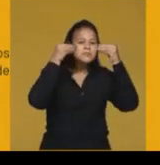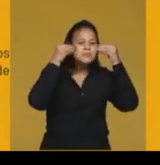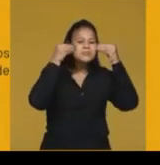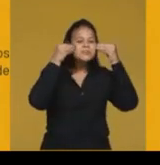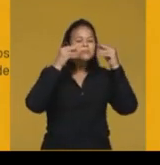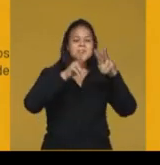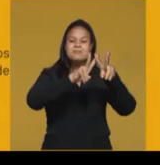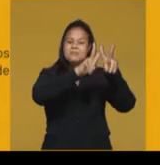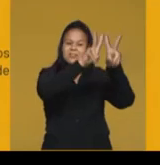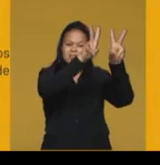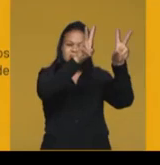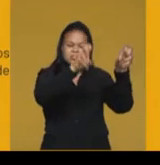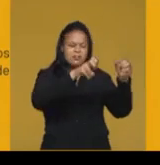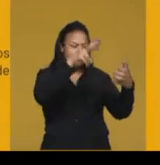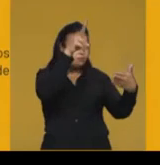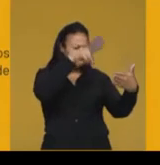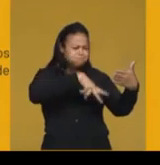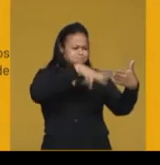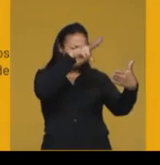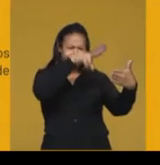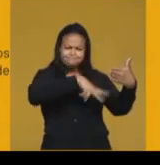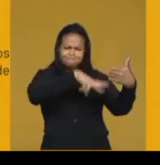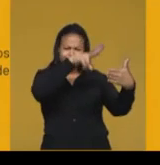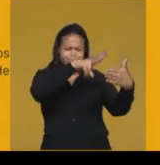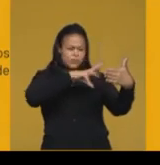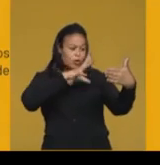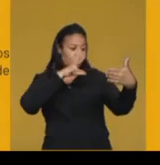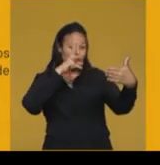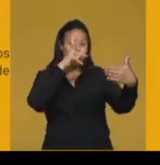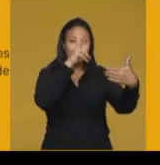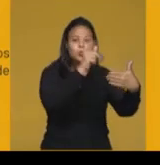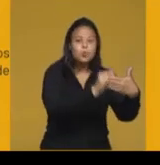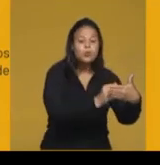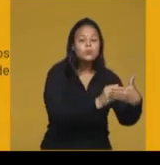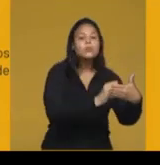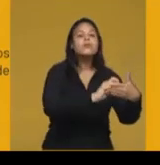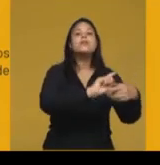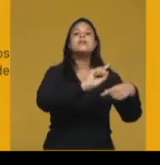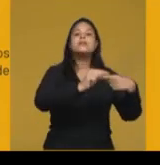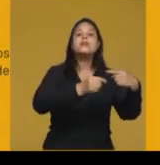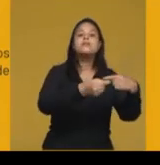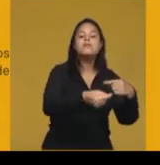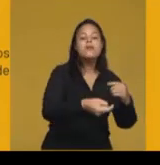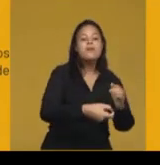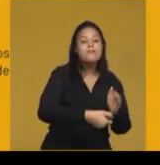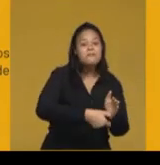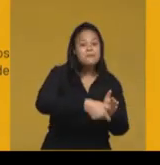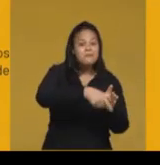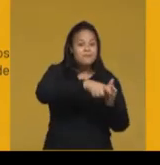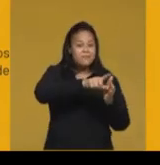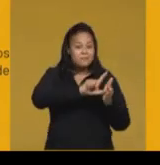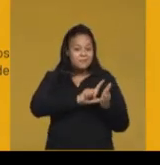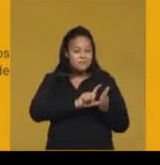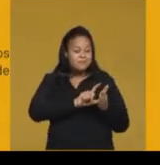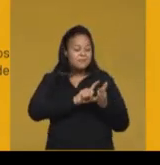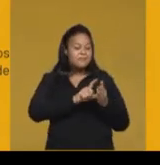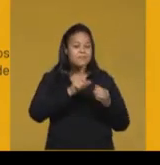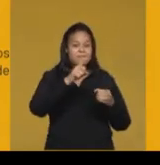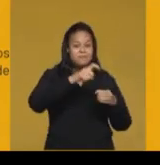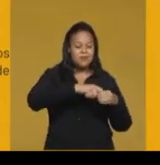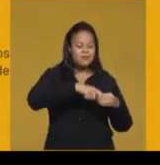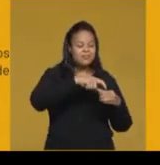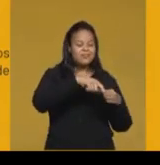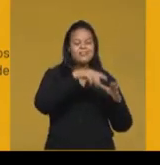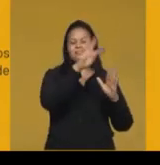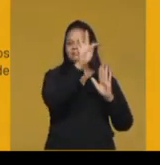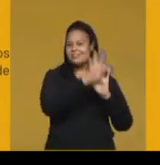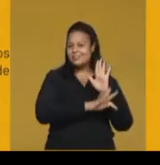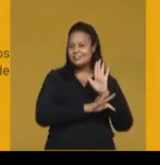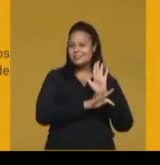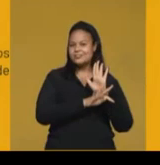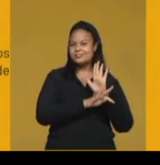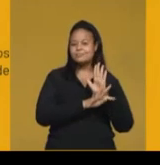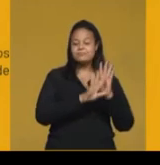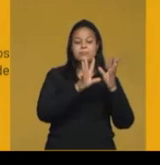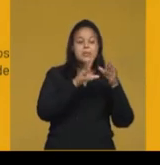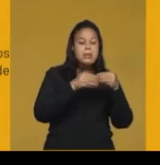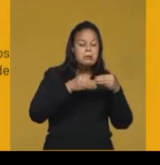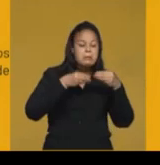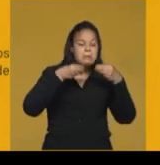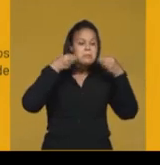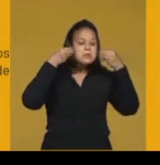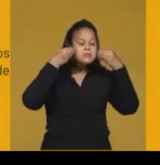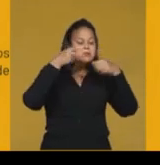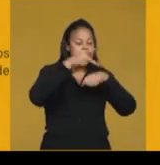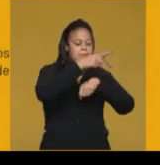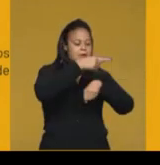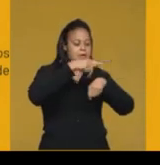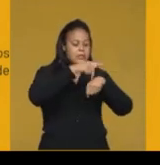fazer a leitura toda e depois a gente retoma em alguns aspectos. De Moçambique. Se a doença se propagar